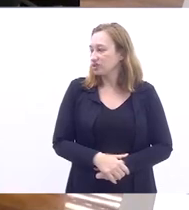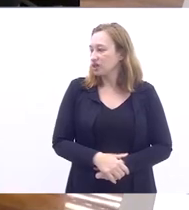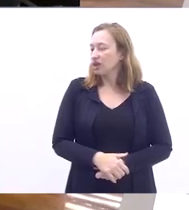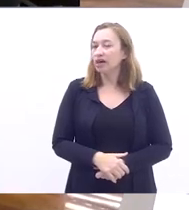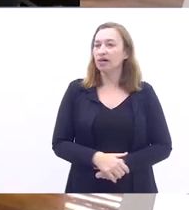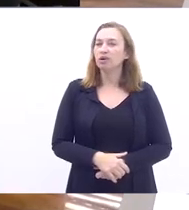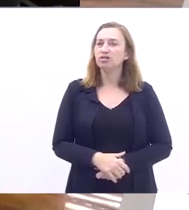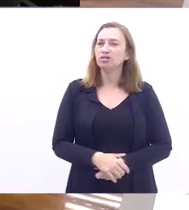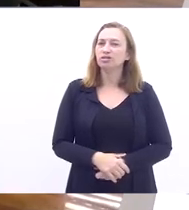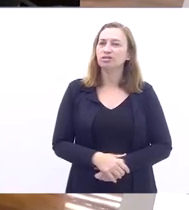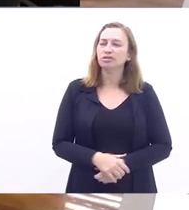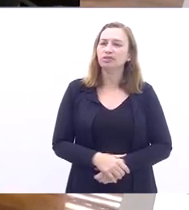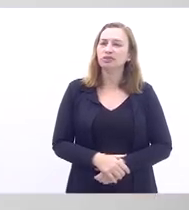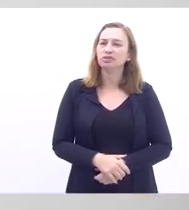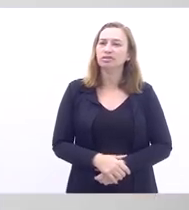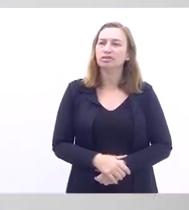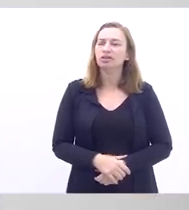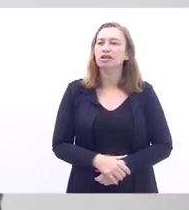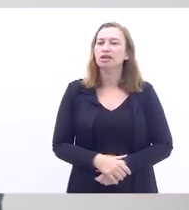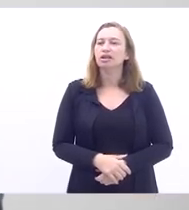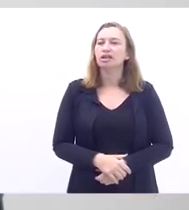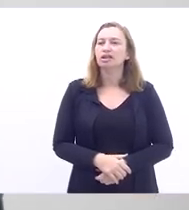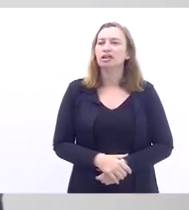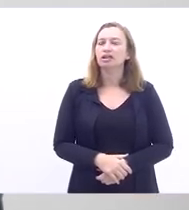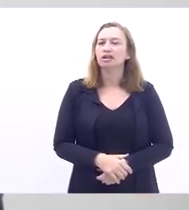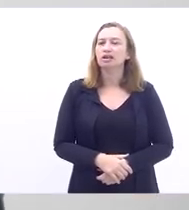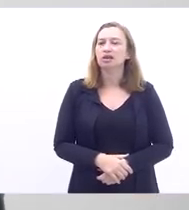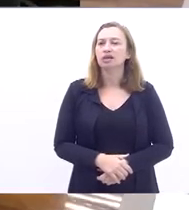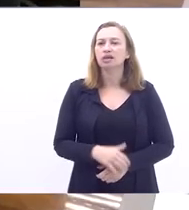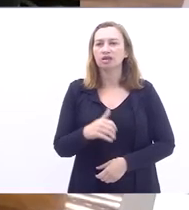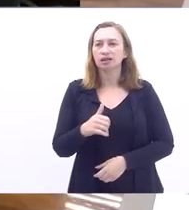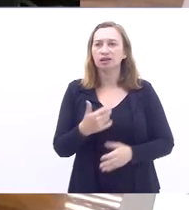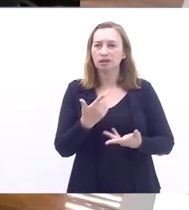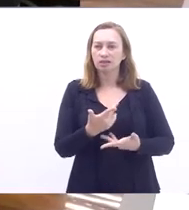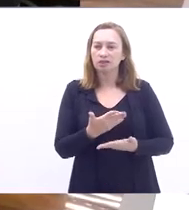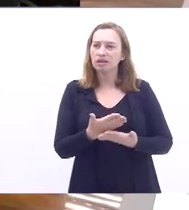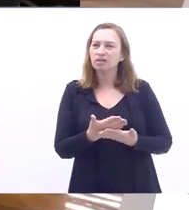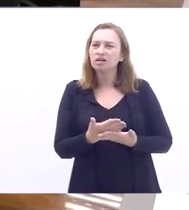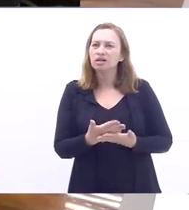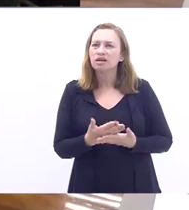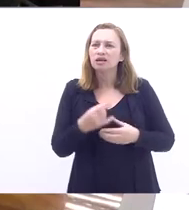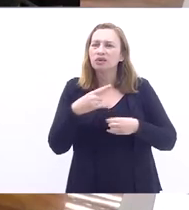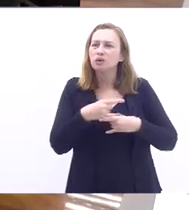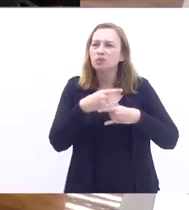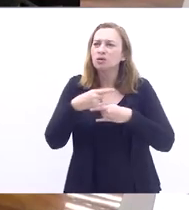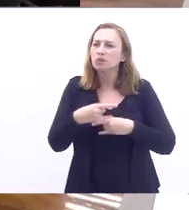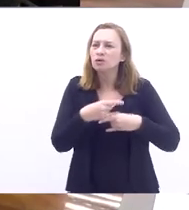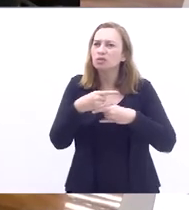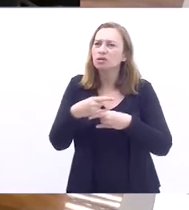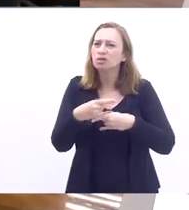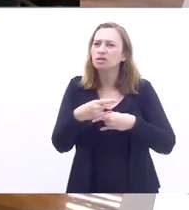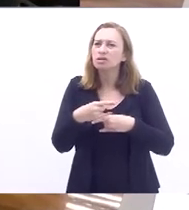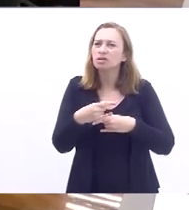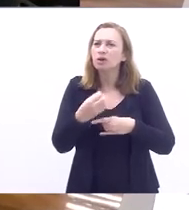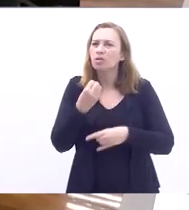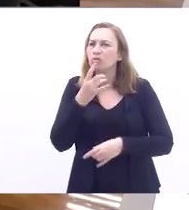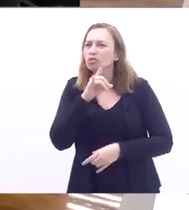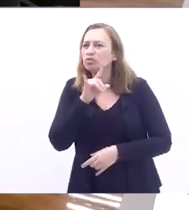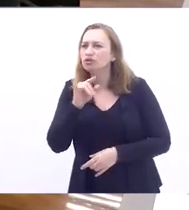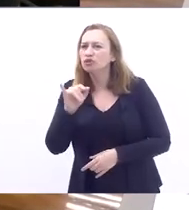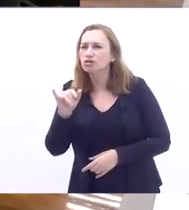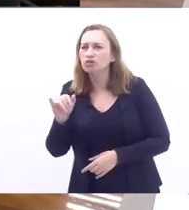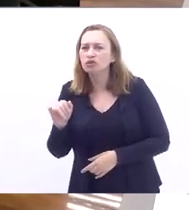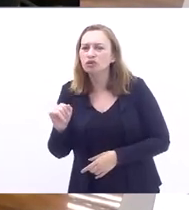é mas que nós temos aqui a presença bem e aí tudo bom dia